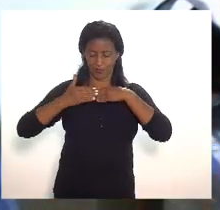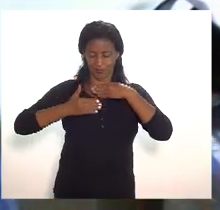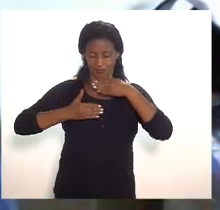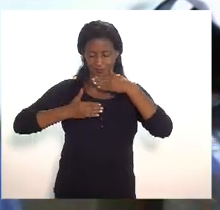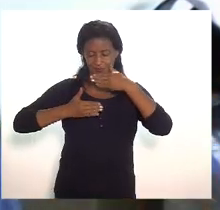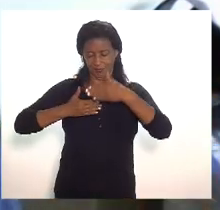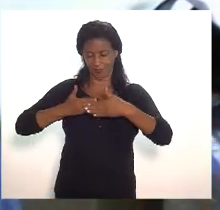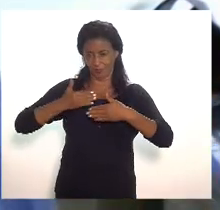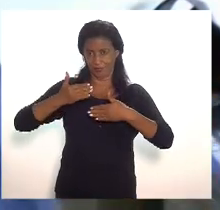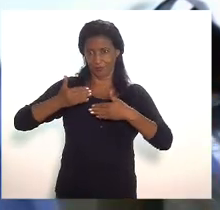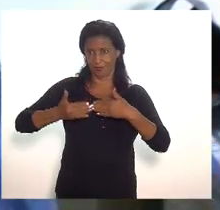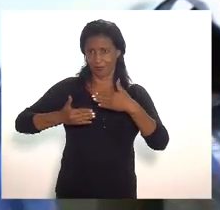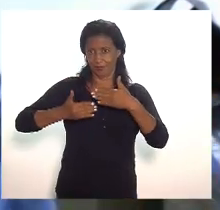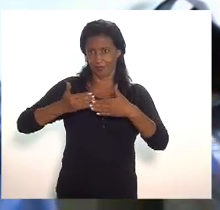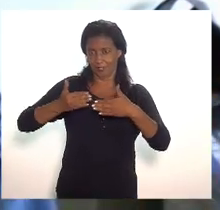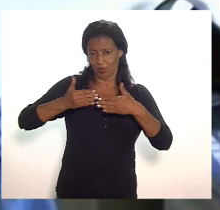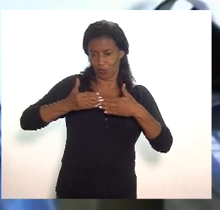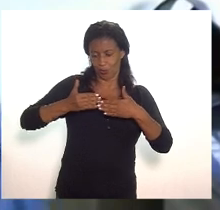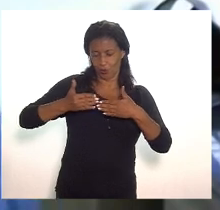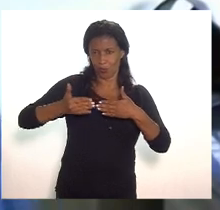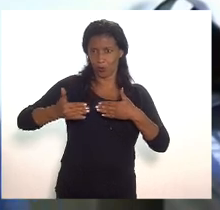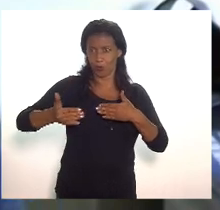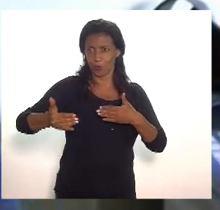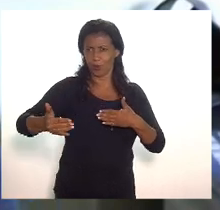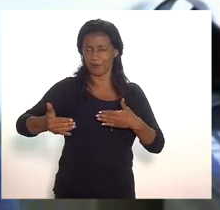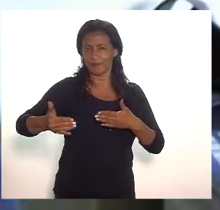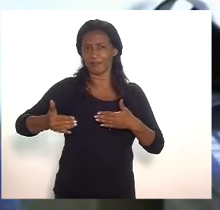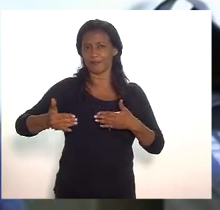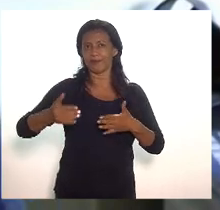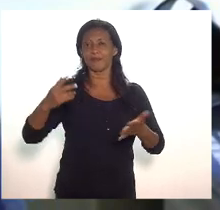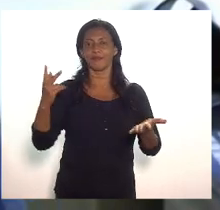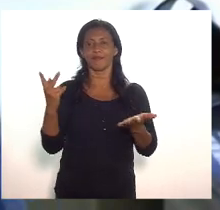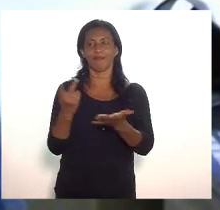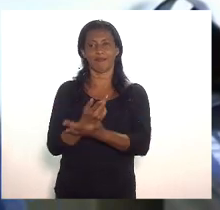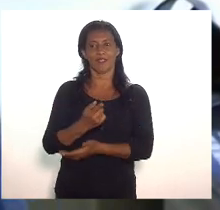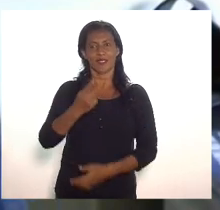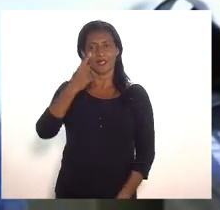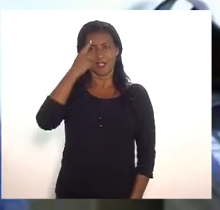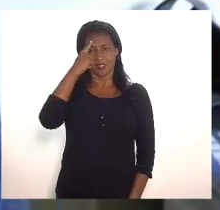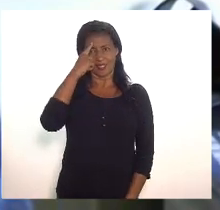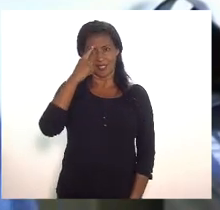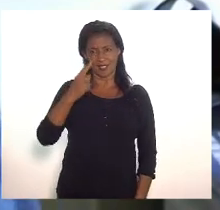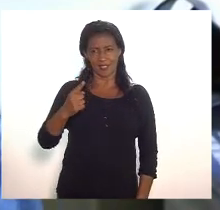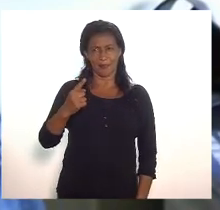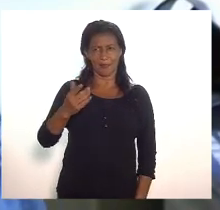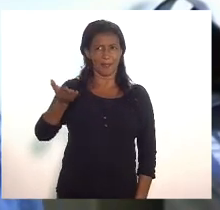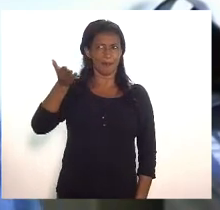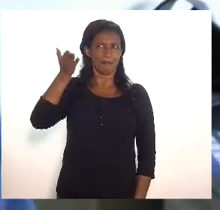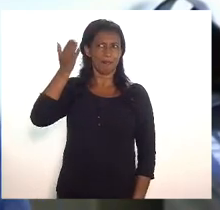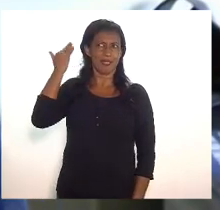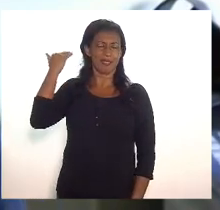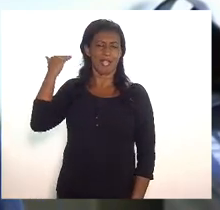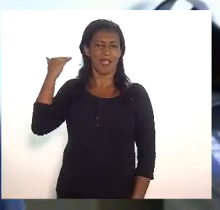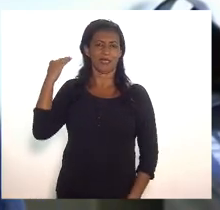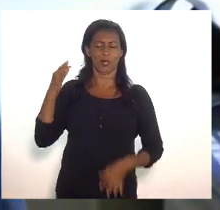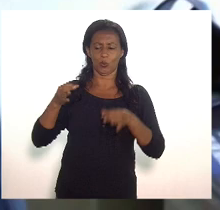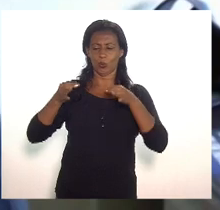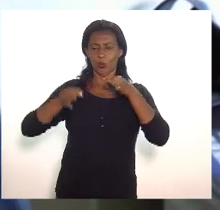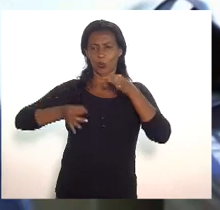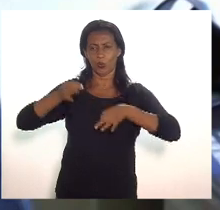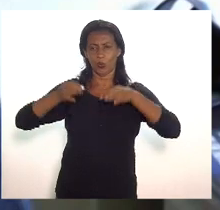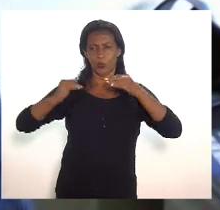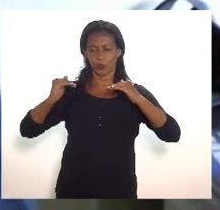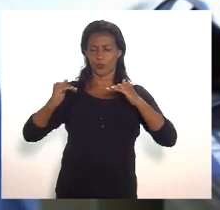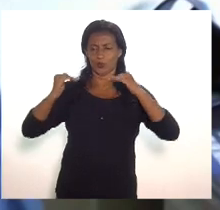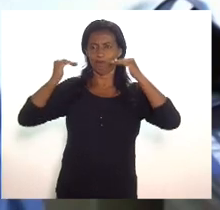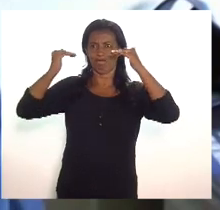O tempo passou, e na semana passada, o desembargador relator,